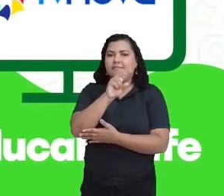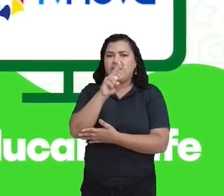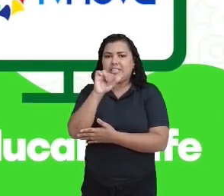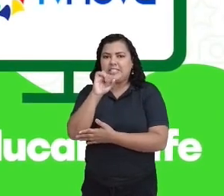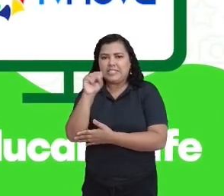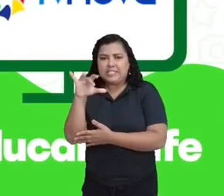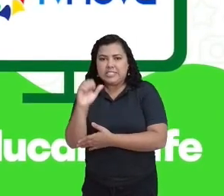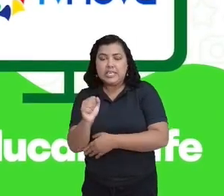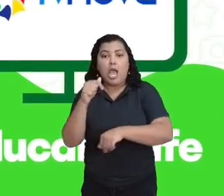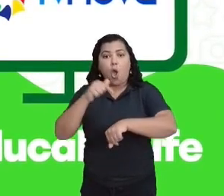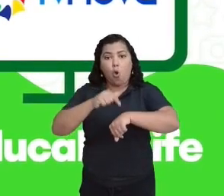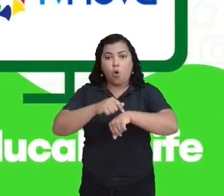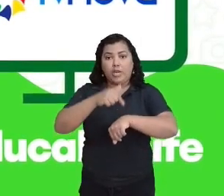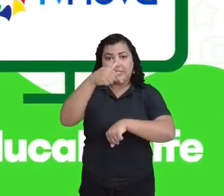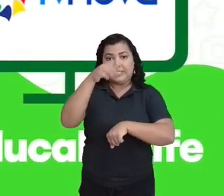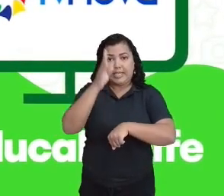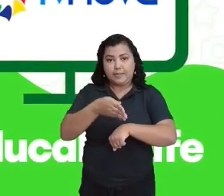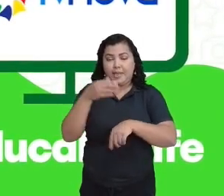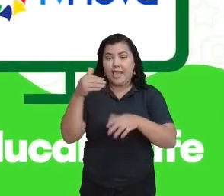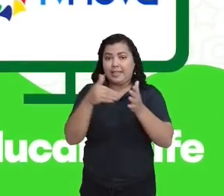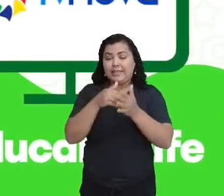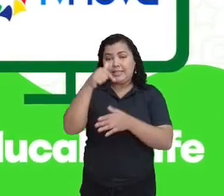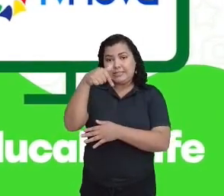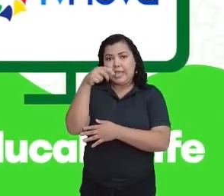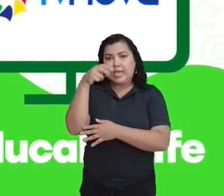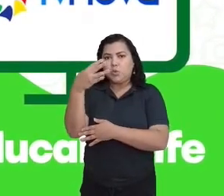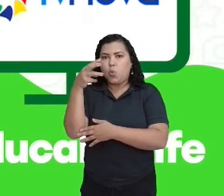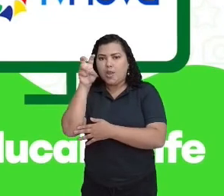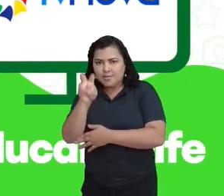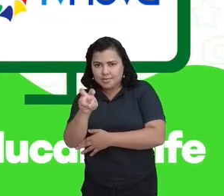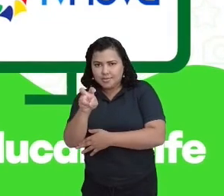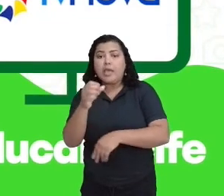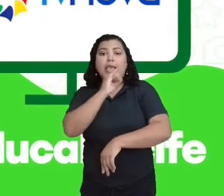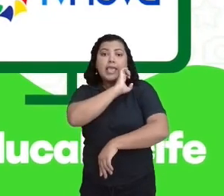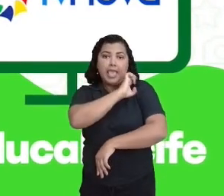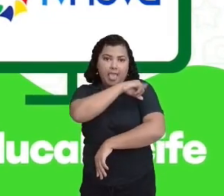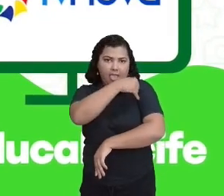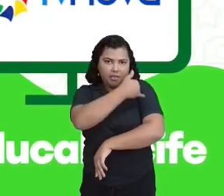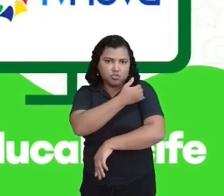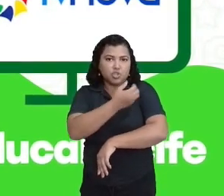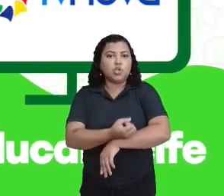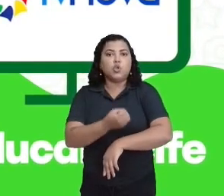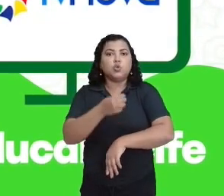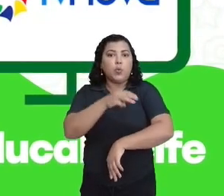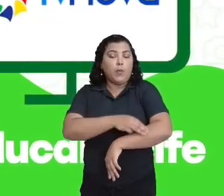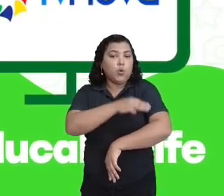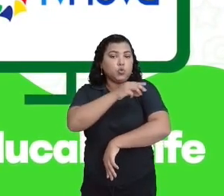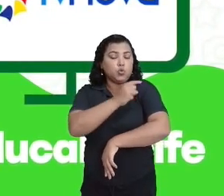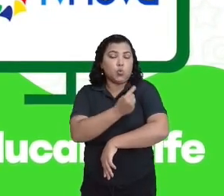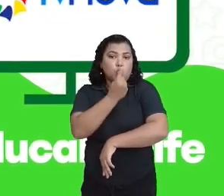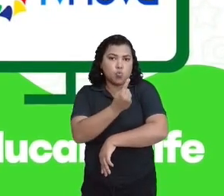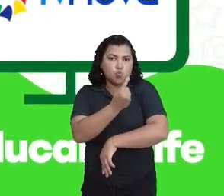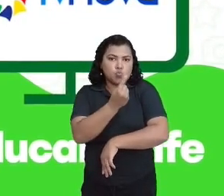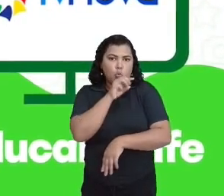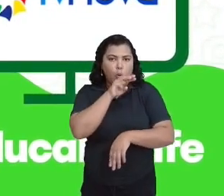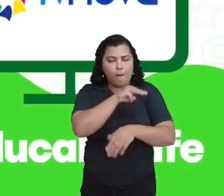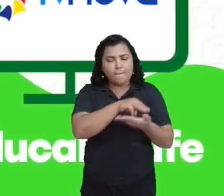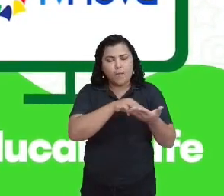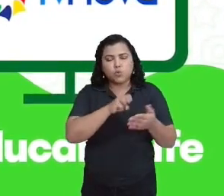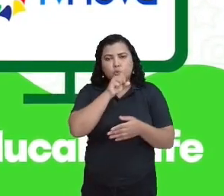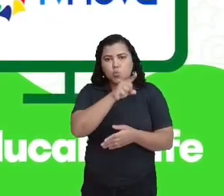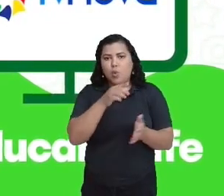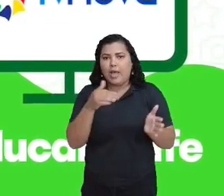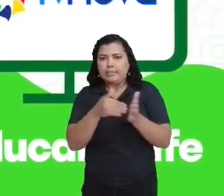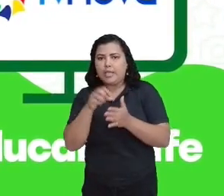as 7h45, e da Educação de Jovens e Adultos, módulos 1 ao 5, com exibição de aula das 7h45 da